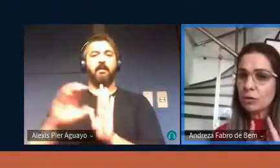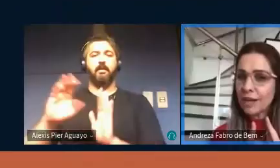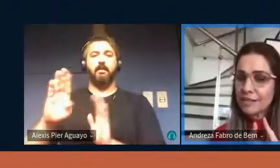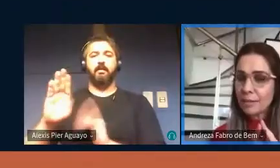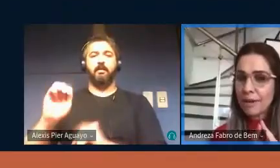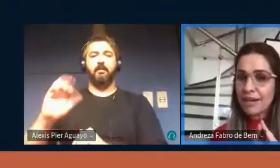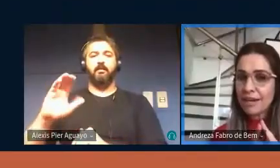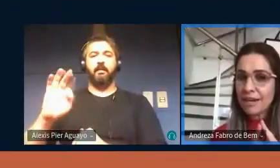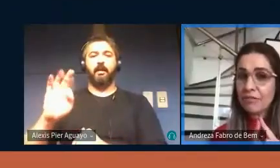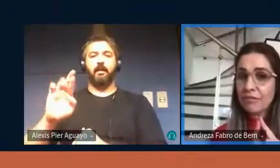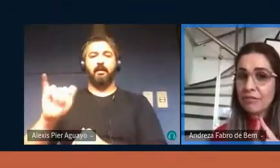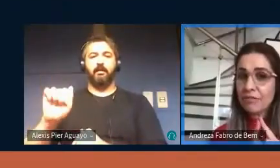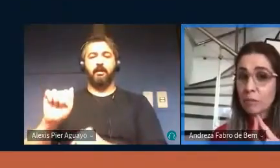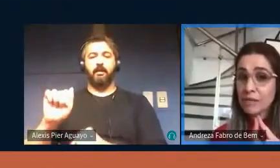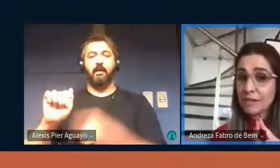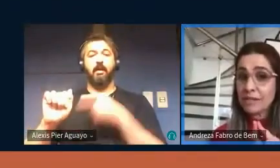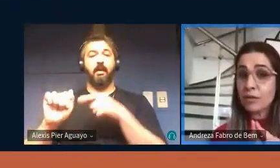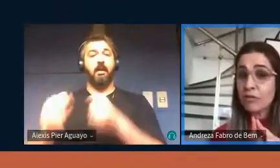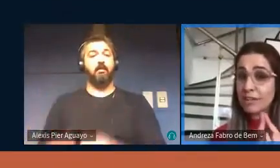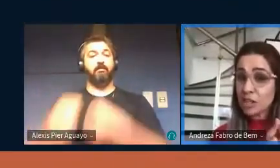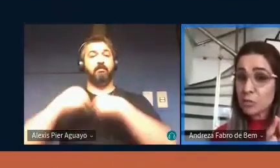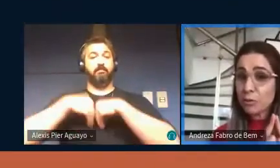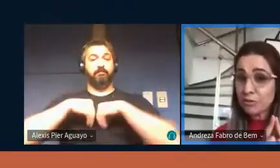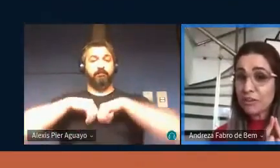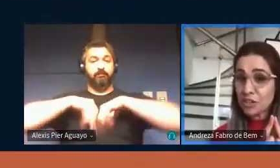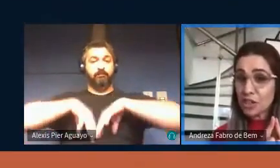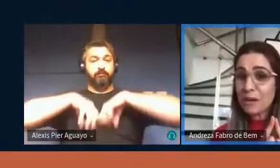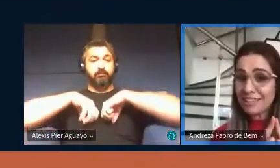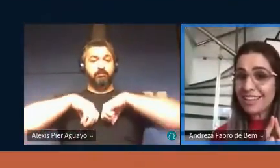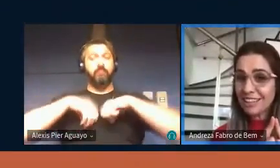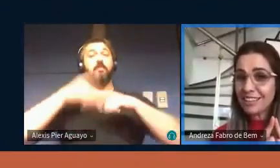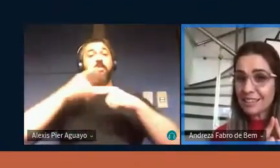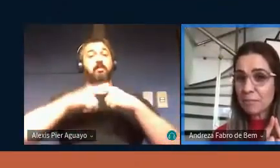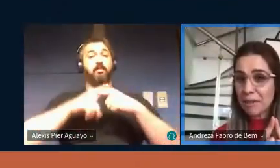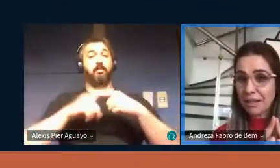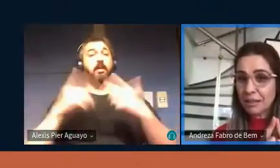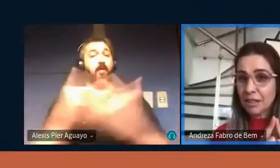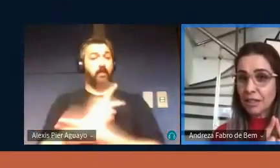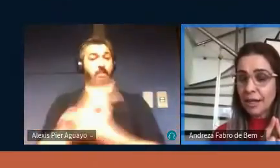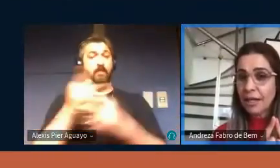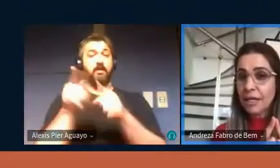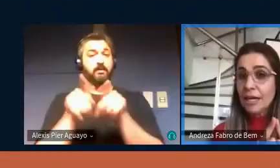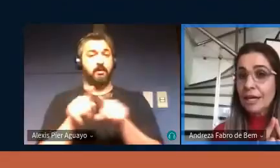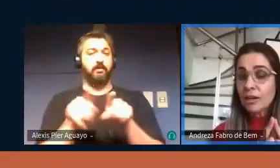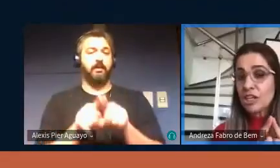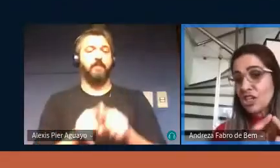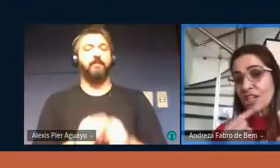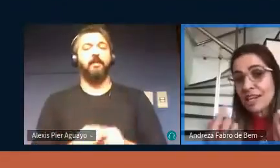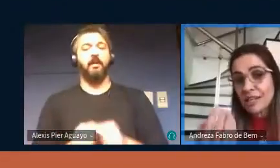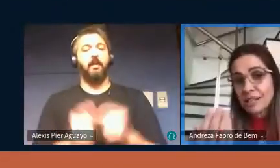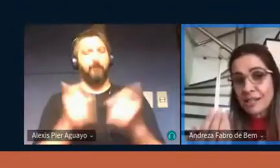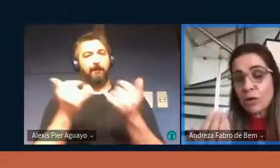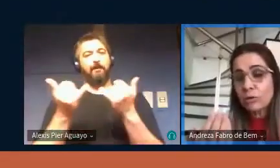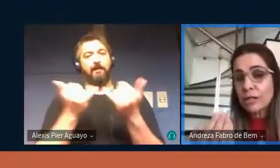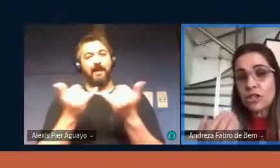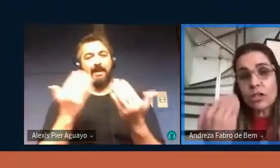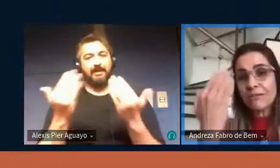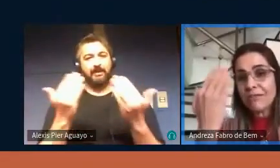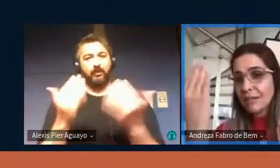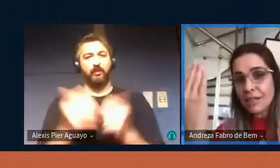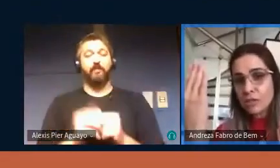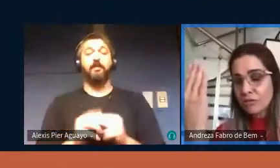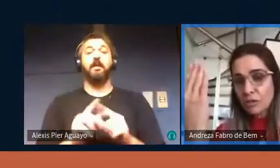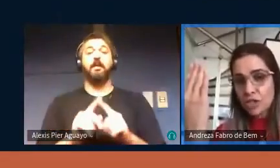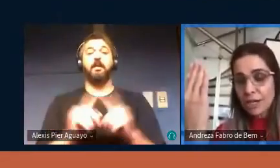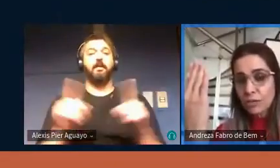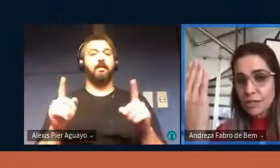o que acontece também, de forma grave, os pacientes são infectados por infecções bacterianas também, né? Claro que a gente, nesse contexto, a gente não vai